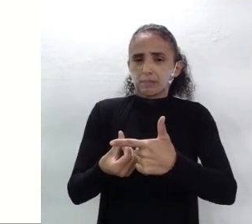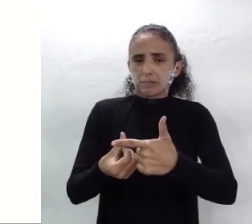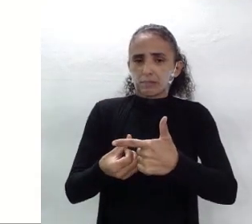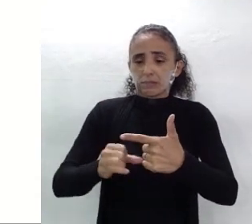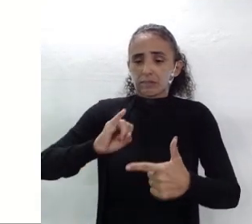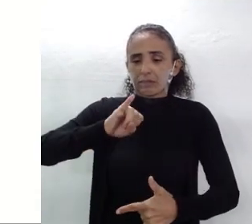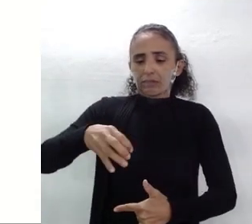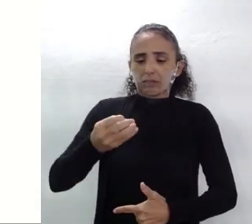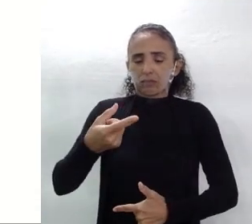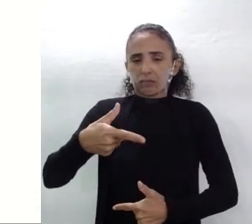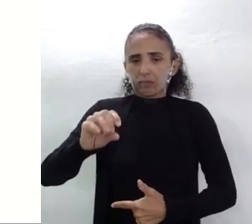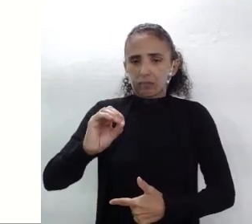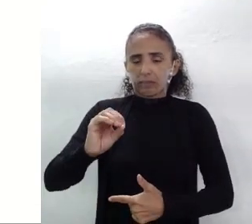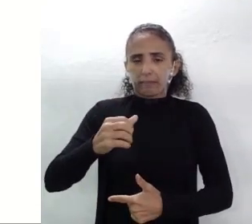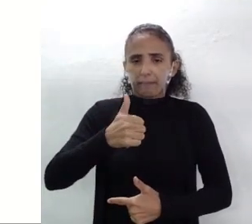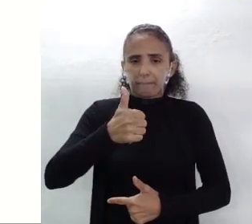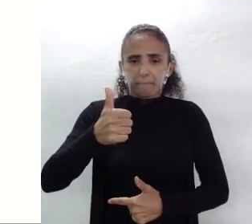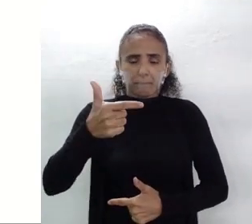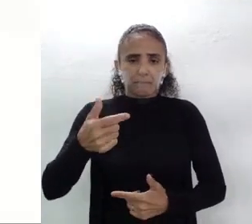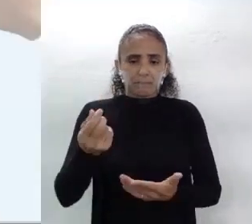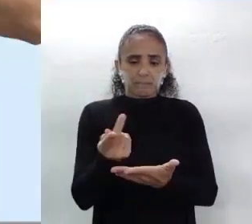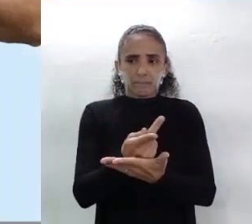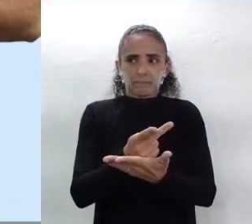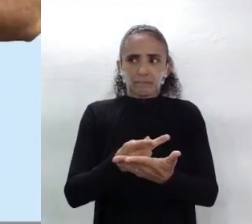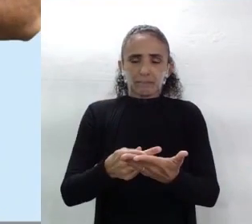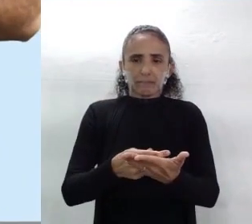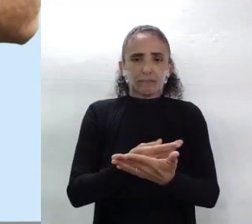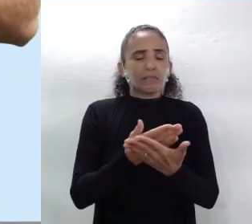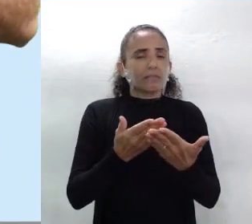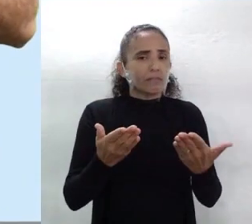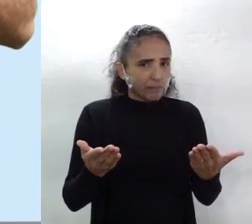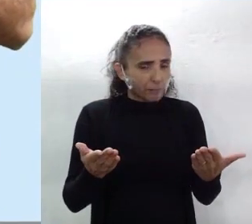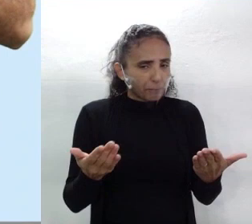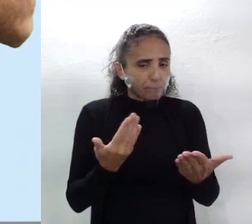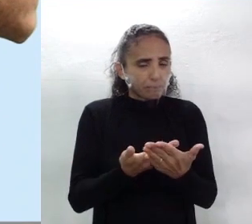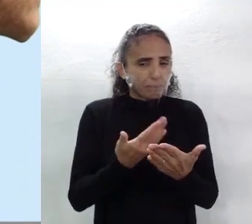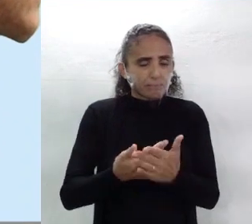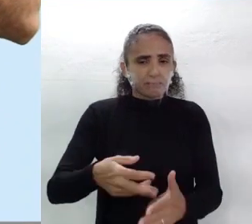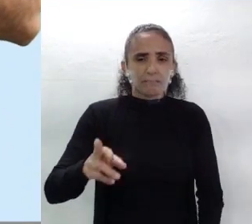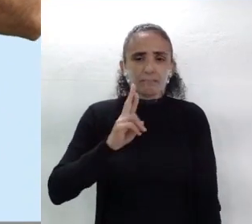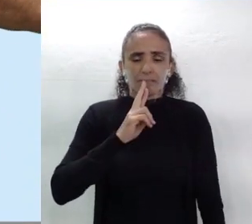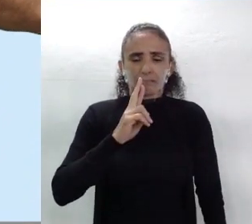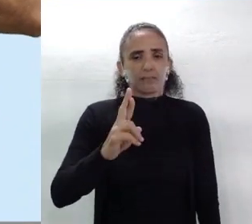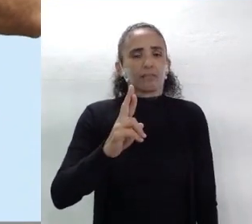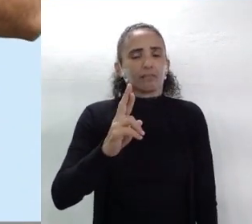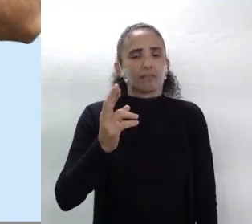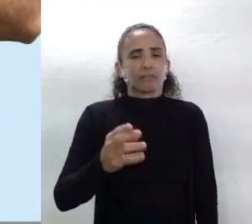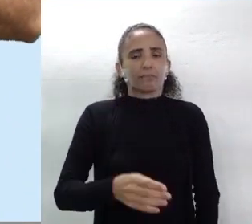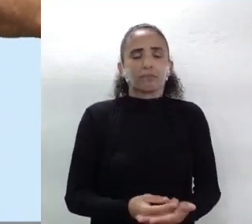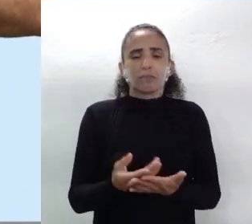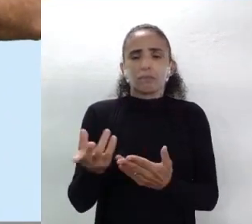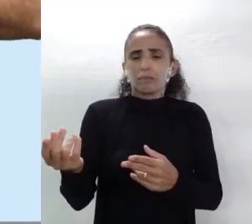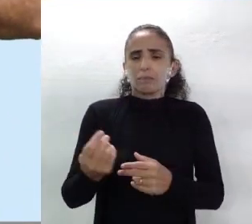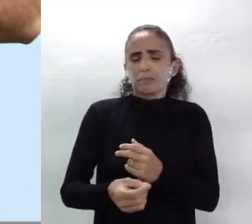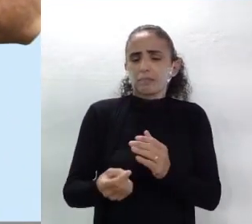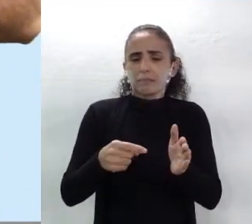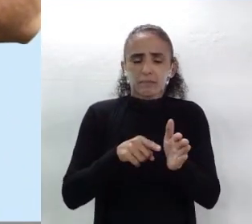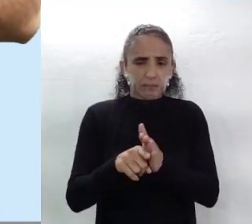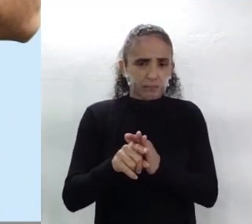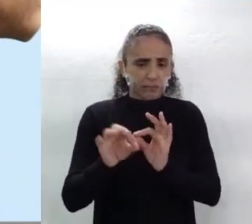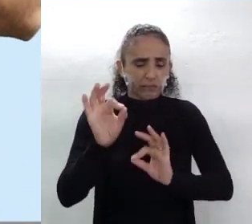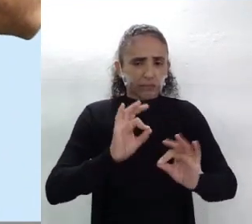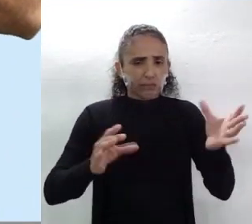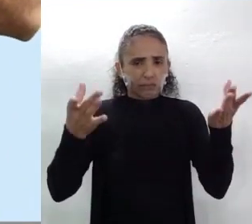João tem 12 figurinhas. Então, a gente acabou de resolver a mesma questão usando a equação